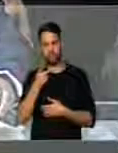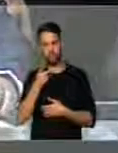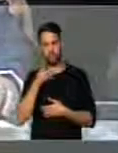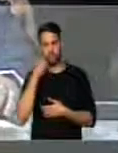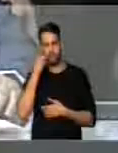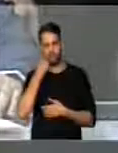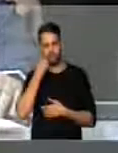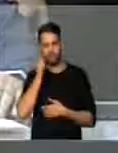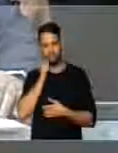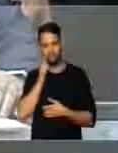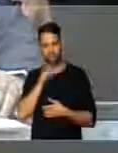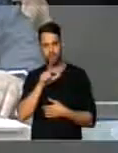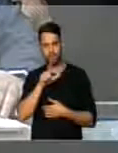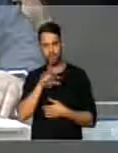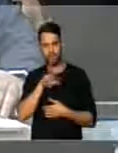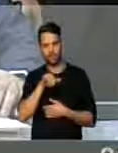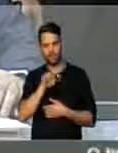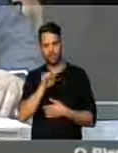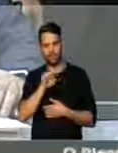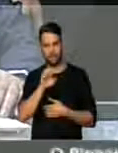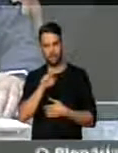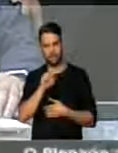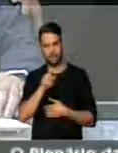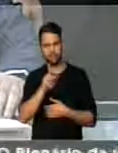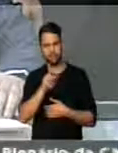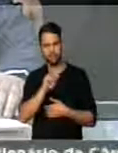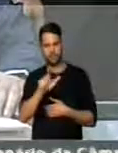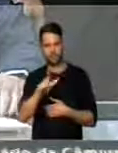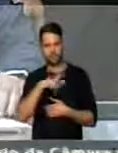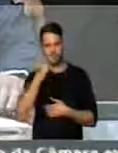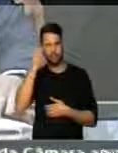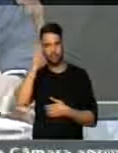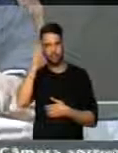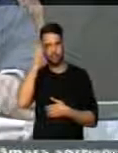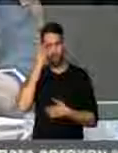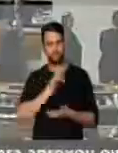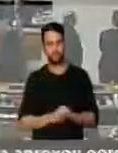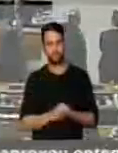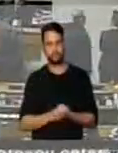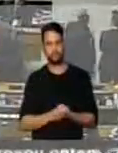a deputada Luísa Erundina, do PSOL de São Paulo.